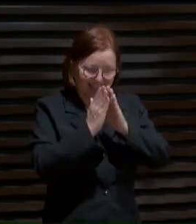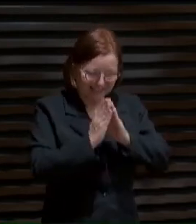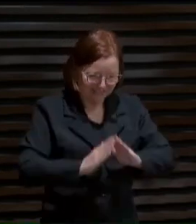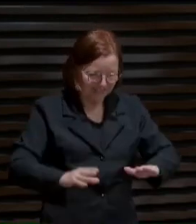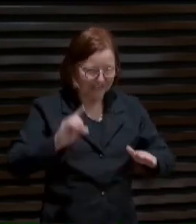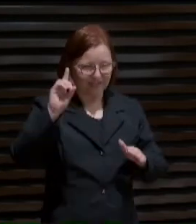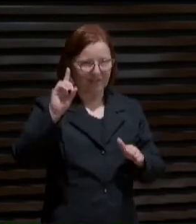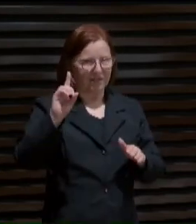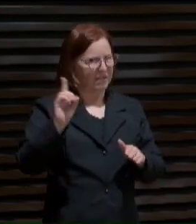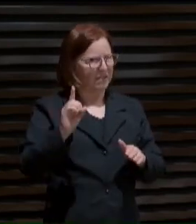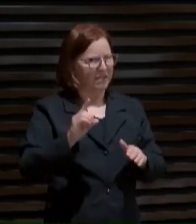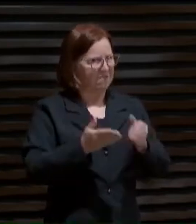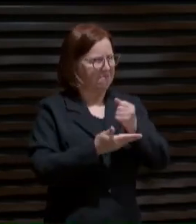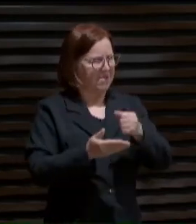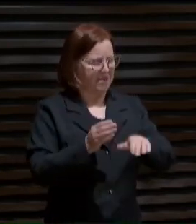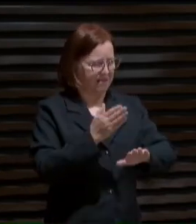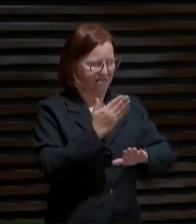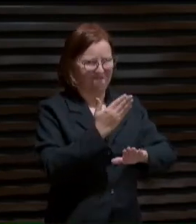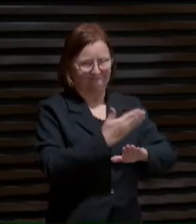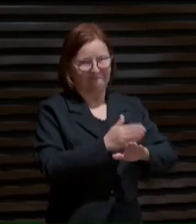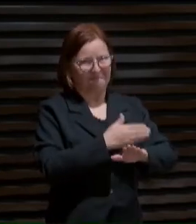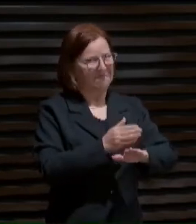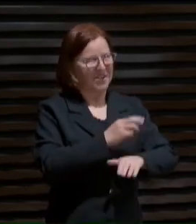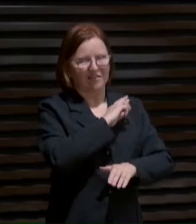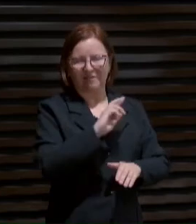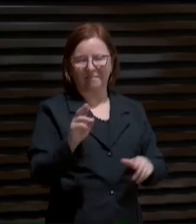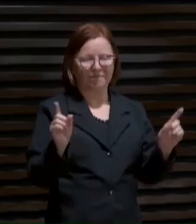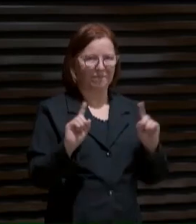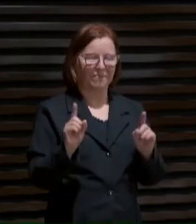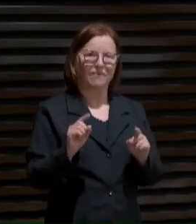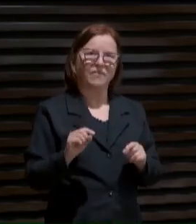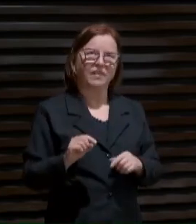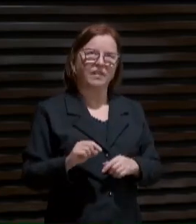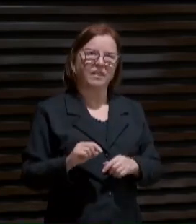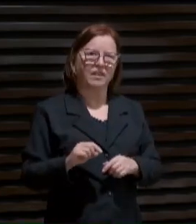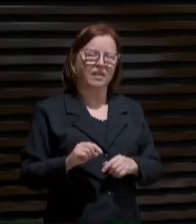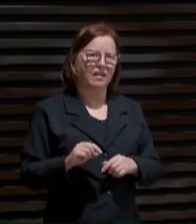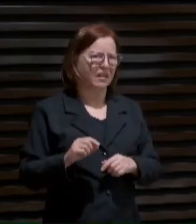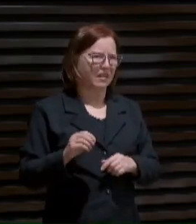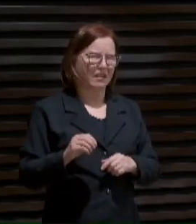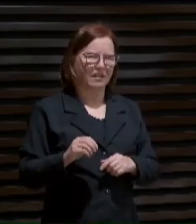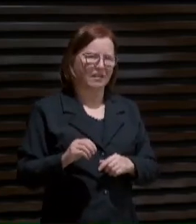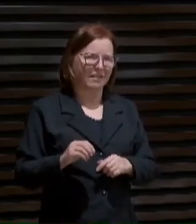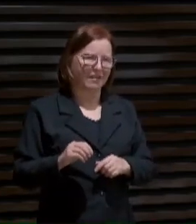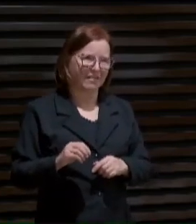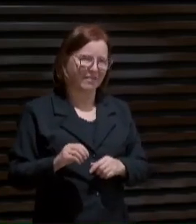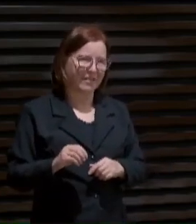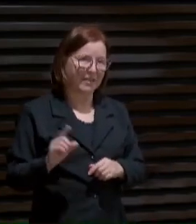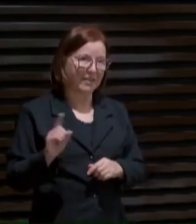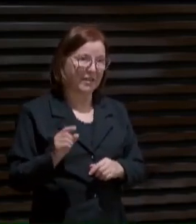baseado em práticas religiosas queridos não baseado em algo exterior não baseado